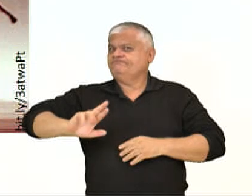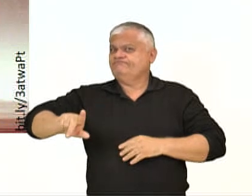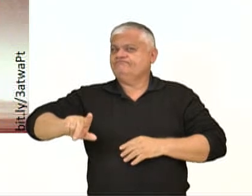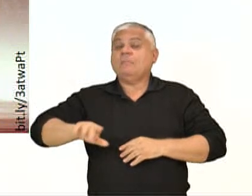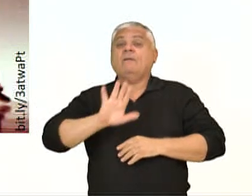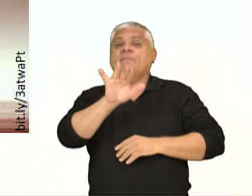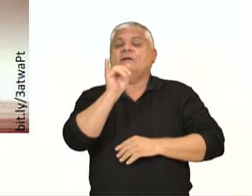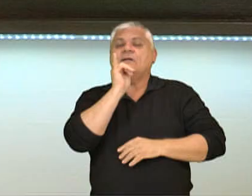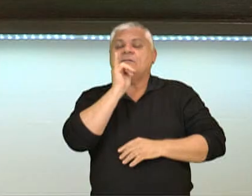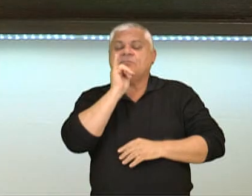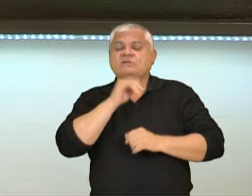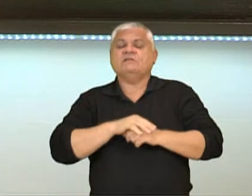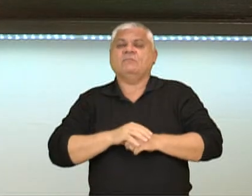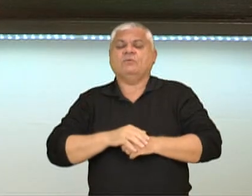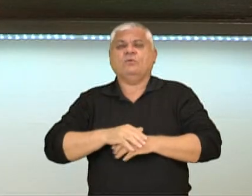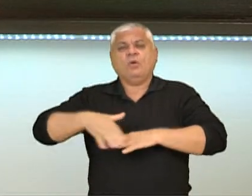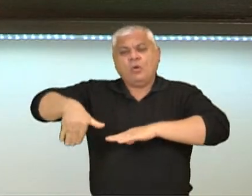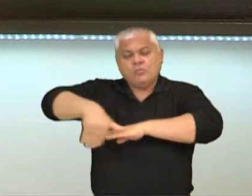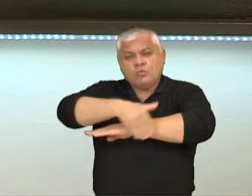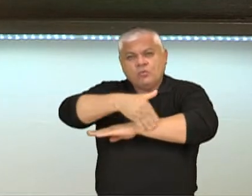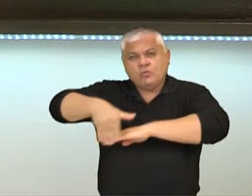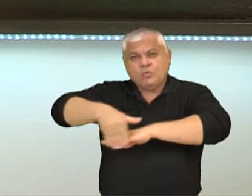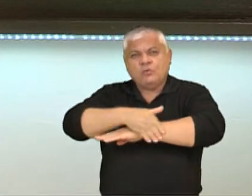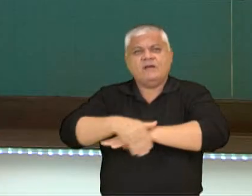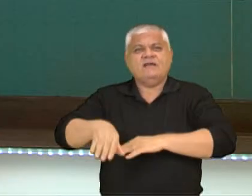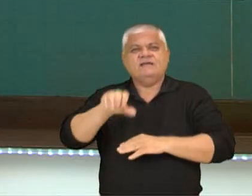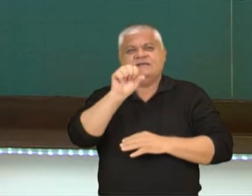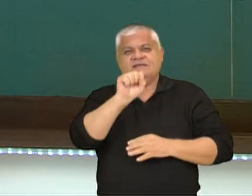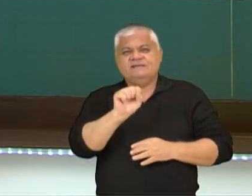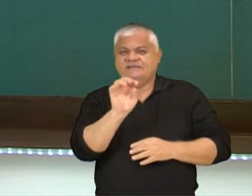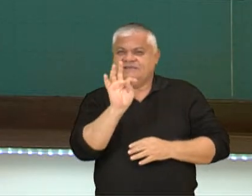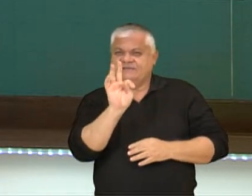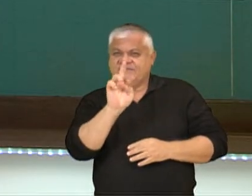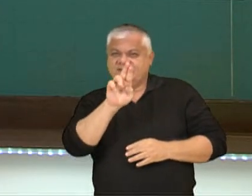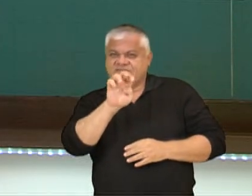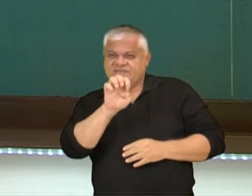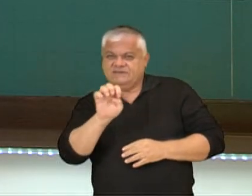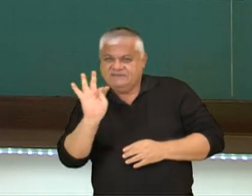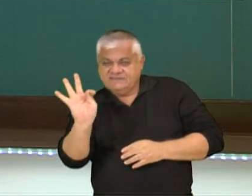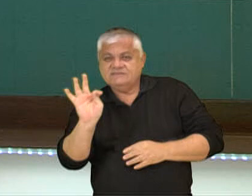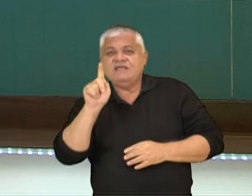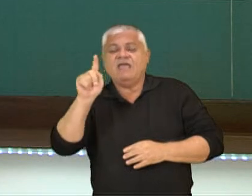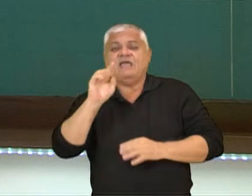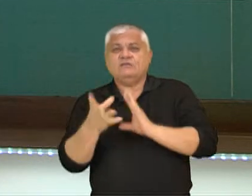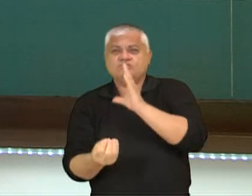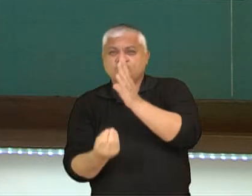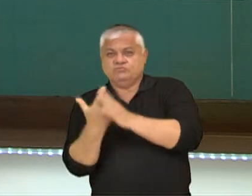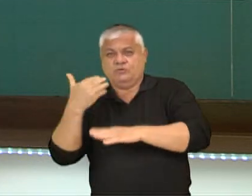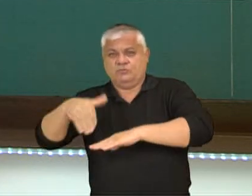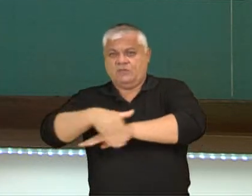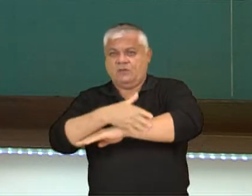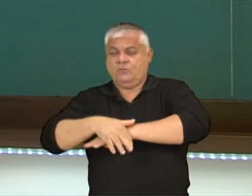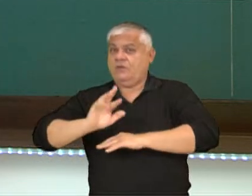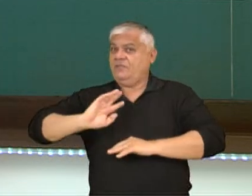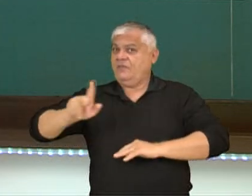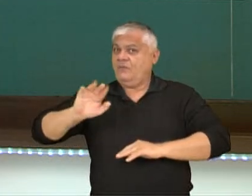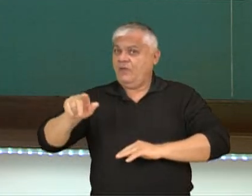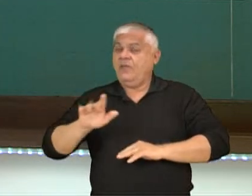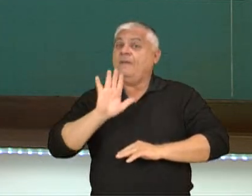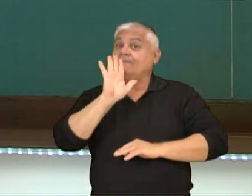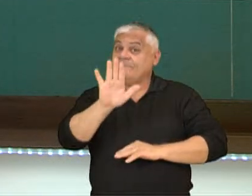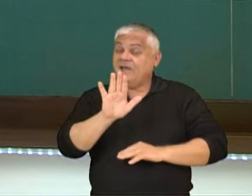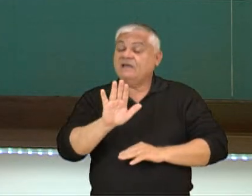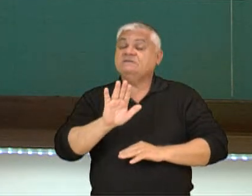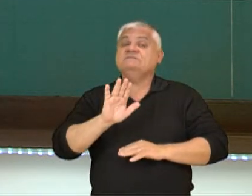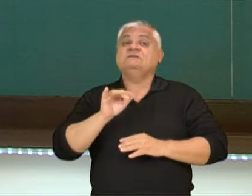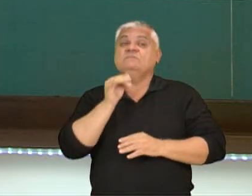apesar do street significar rua. Então, a gente usa o termo street dance e não quer dizer que todos eles surgiram nas ruas, né? mas o street